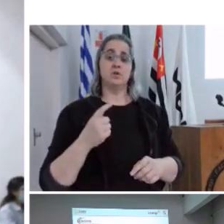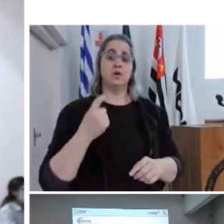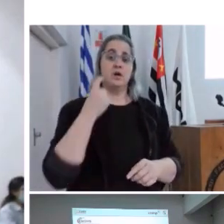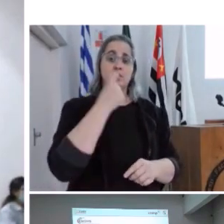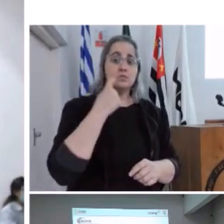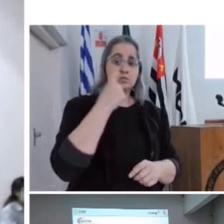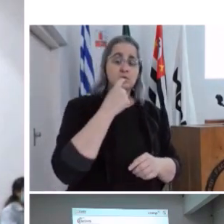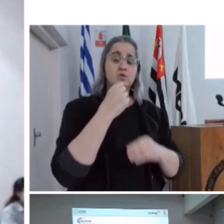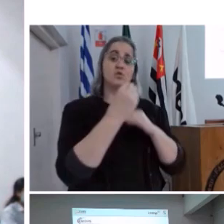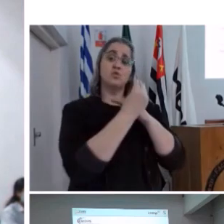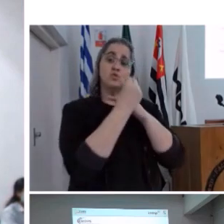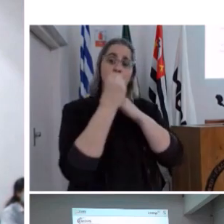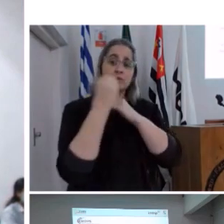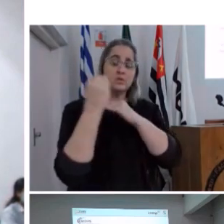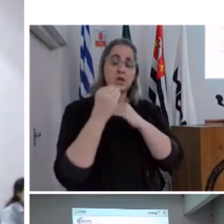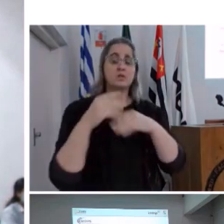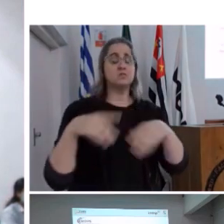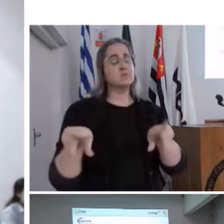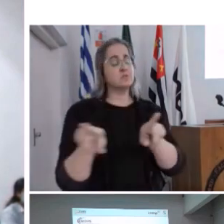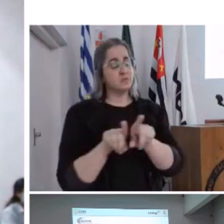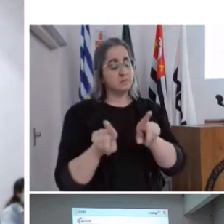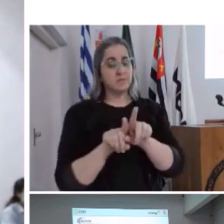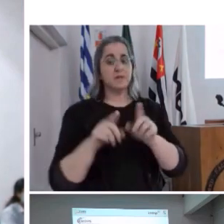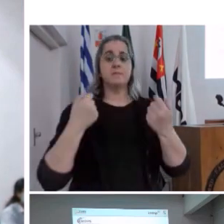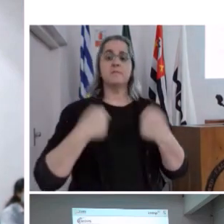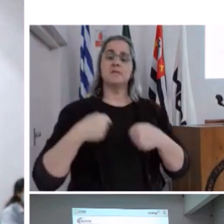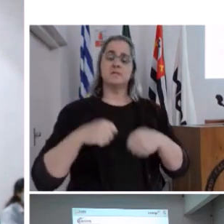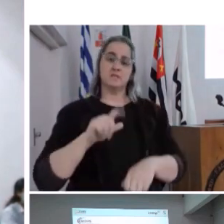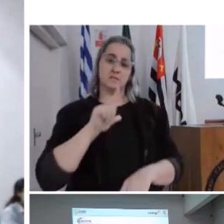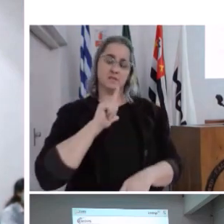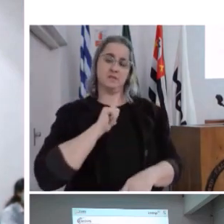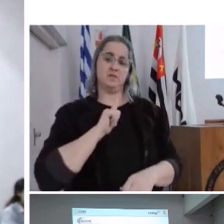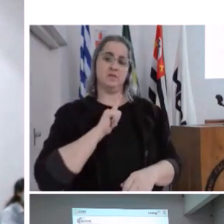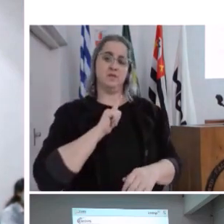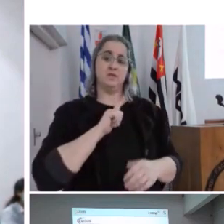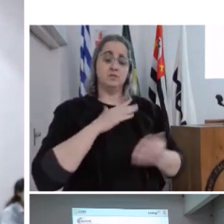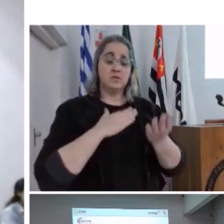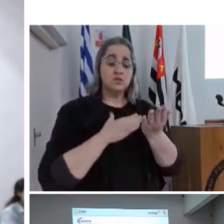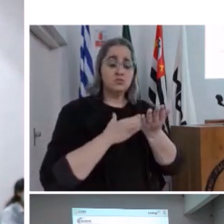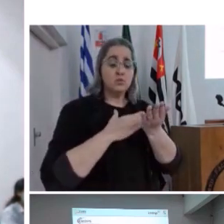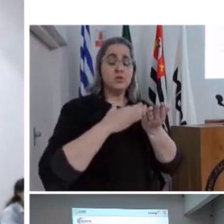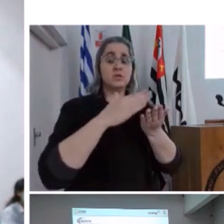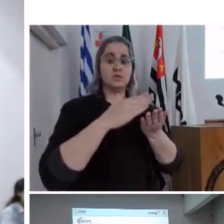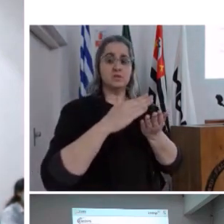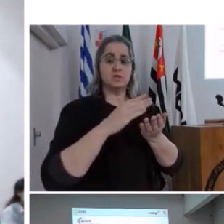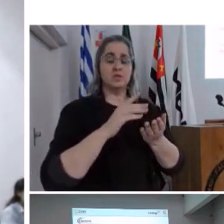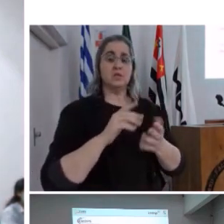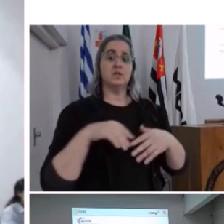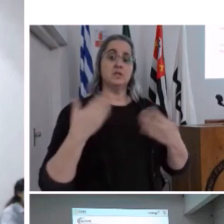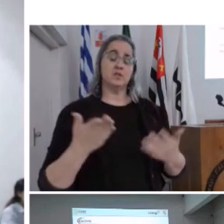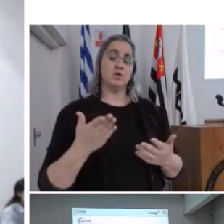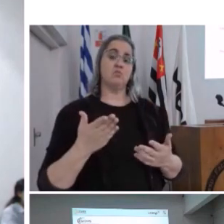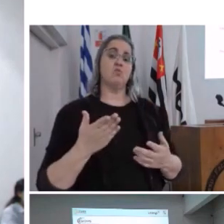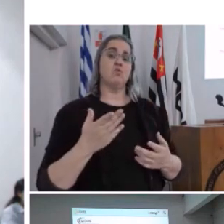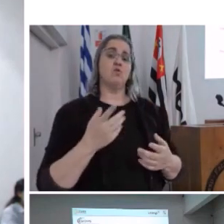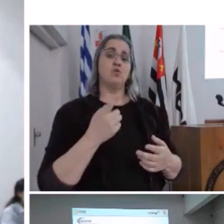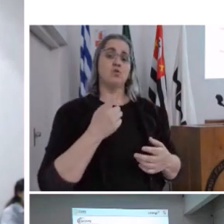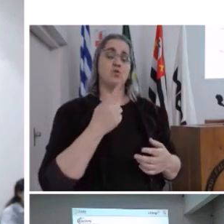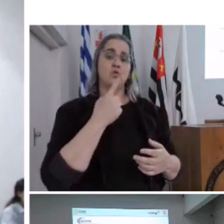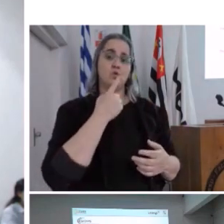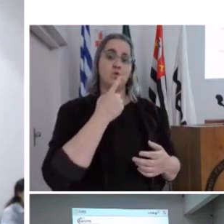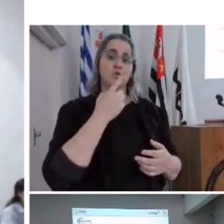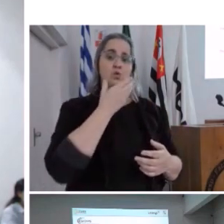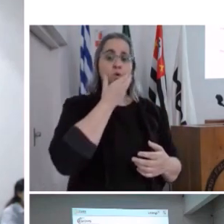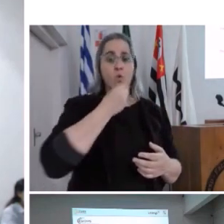como parte dos cuidados paliativos, né? Então, é desde o início. Aquele caso que você apresentou do menino com leucemia,